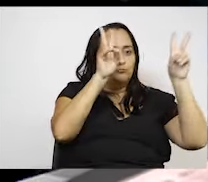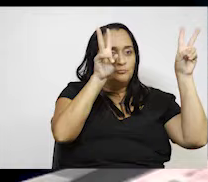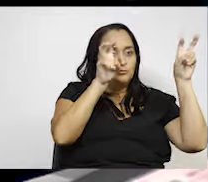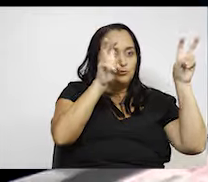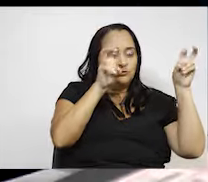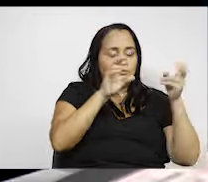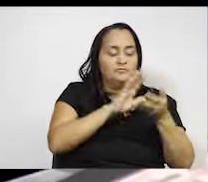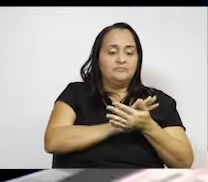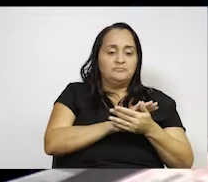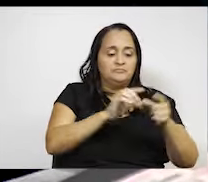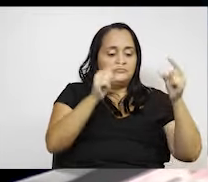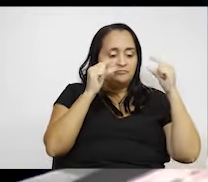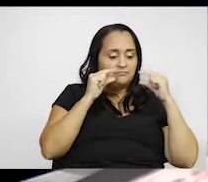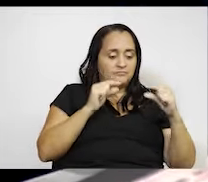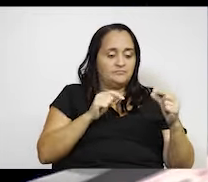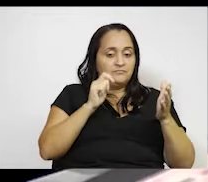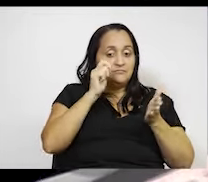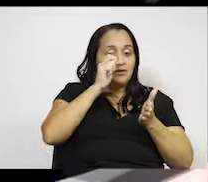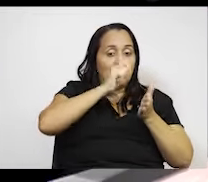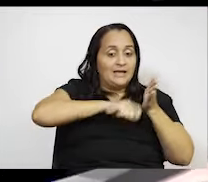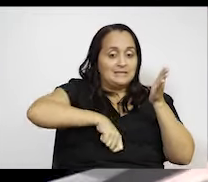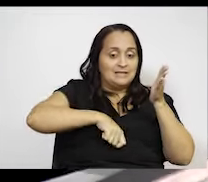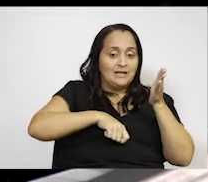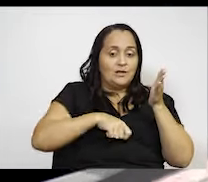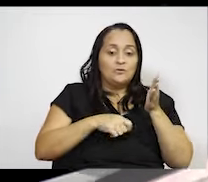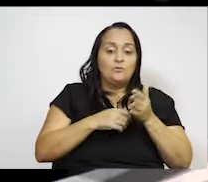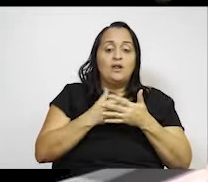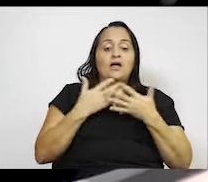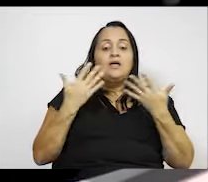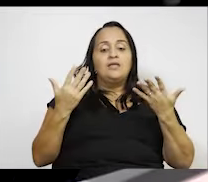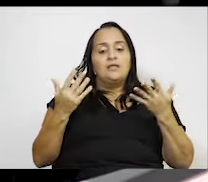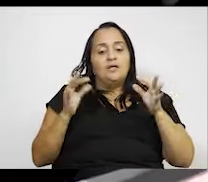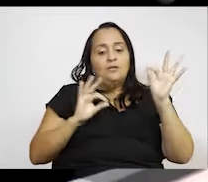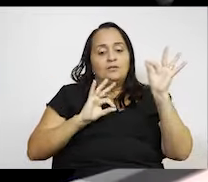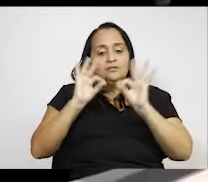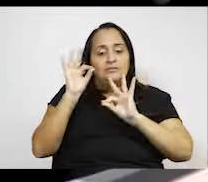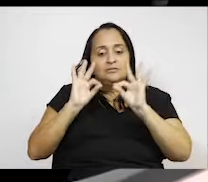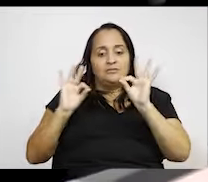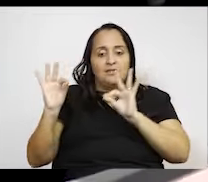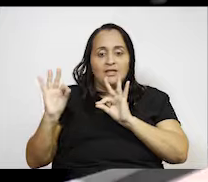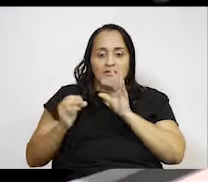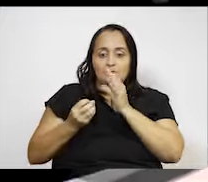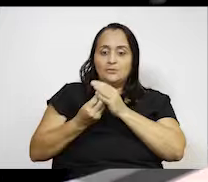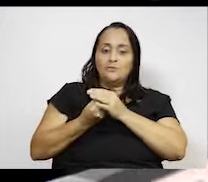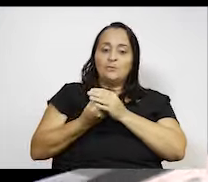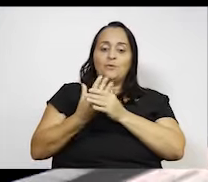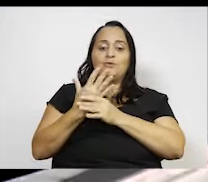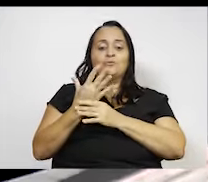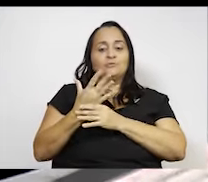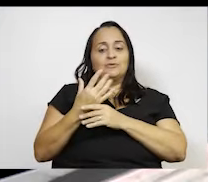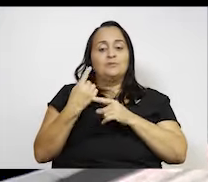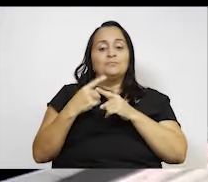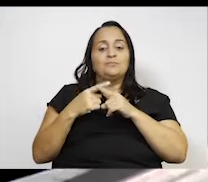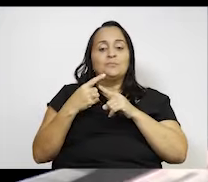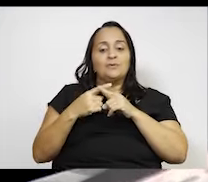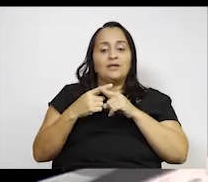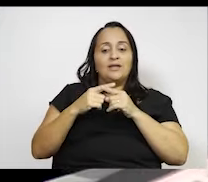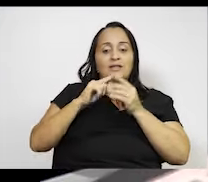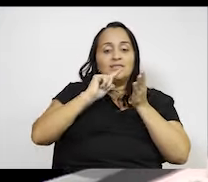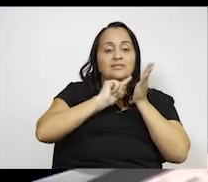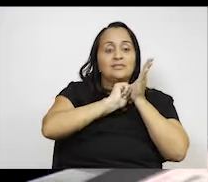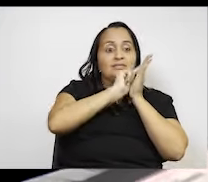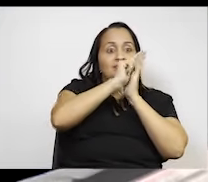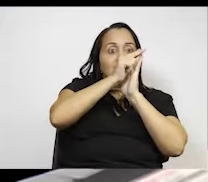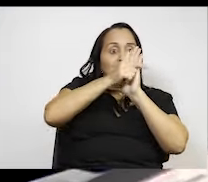título, aqui vai a assinatura do repórter, tá vendo aqui? Esse jornal está sendo construído, porque a página